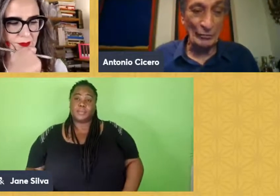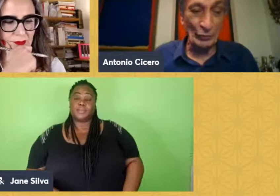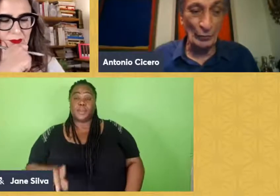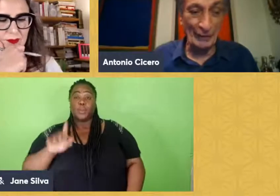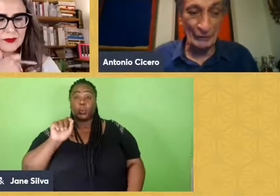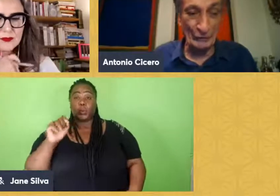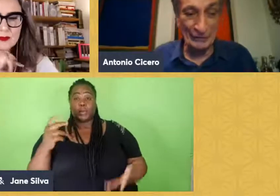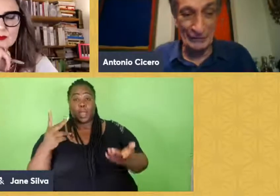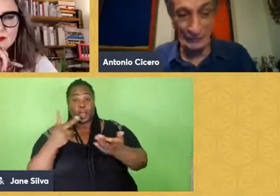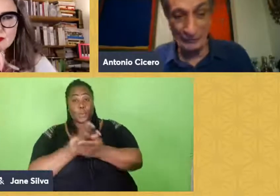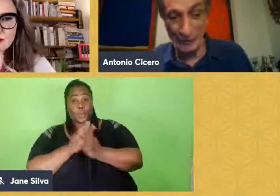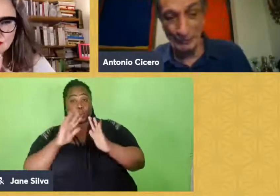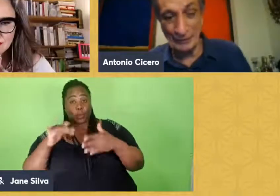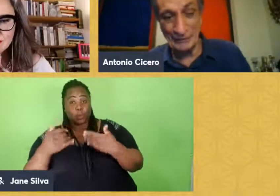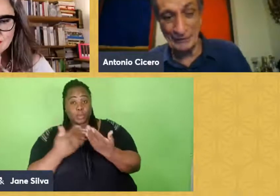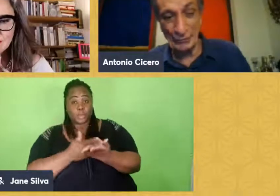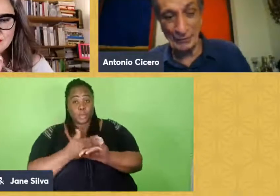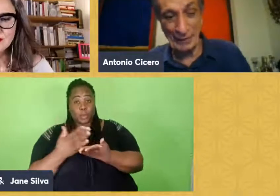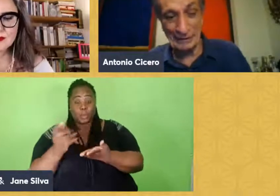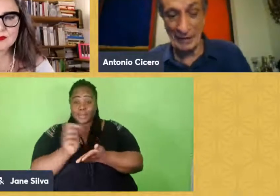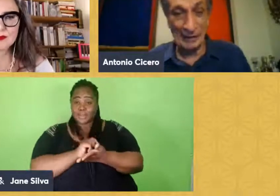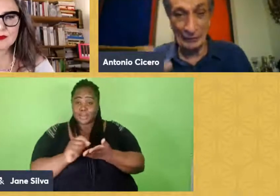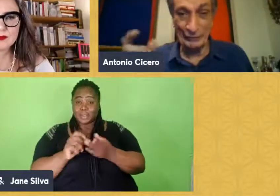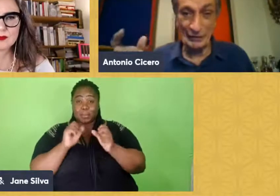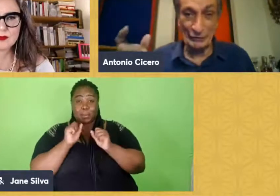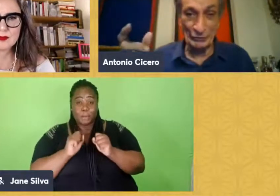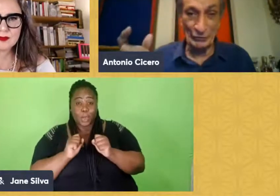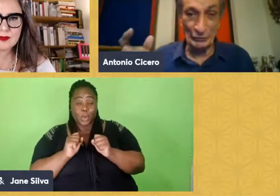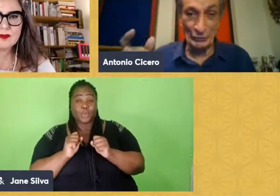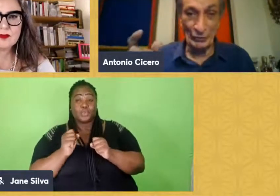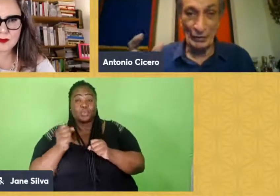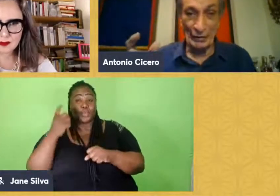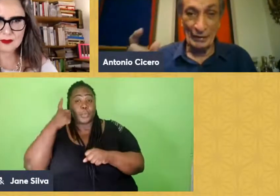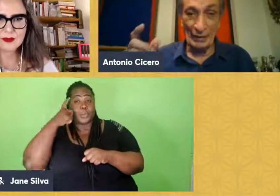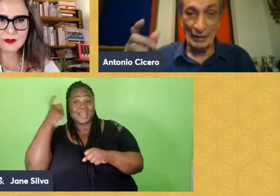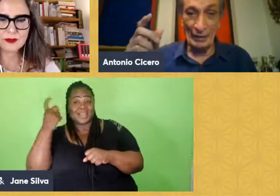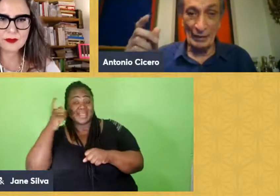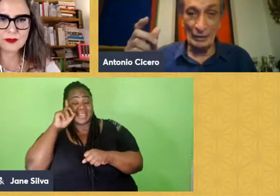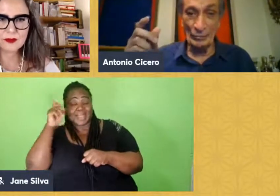que quando eu começo a escrever, pode ser uma ideia que eu tenha tido,